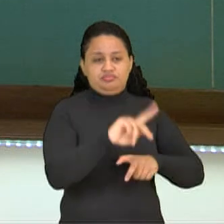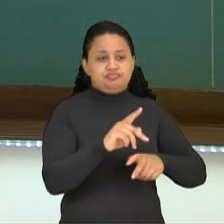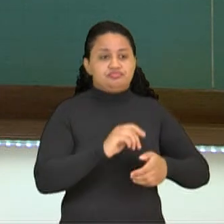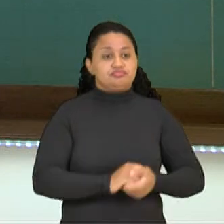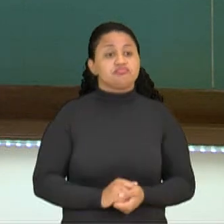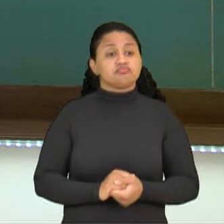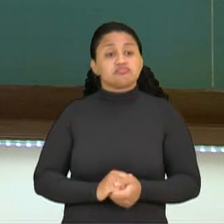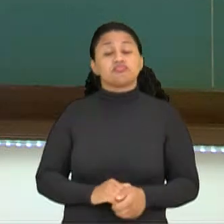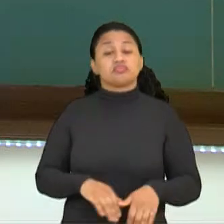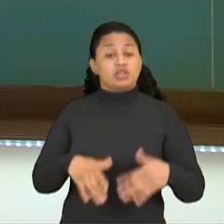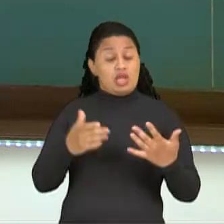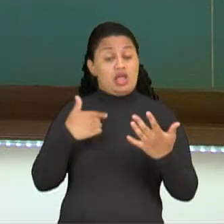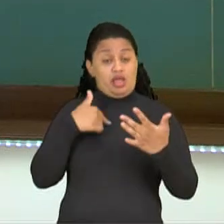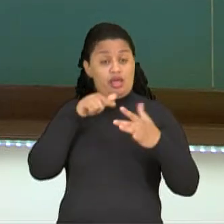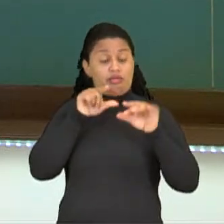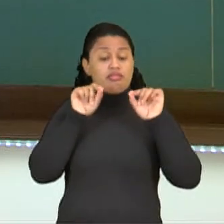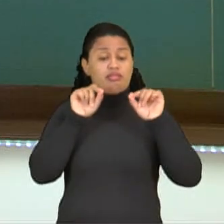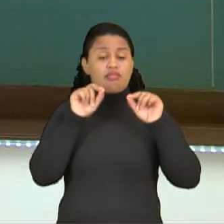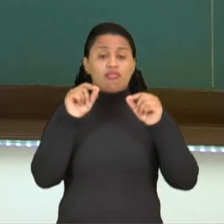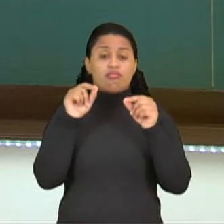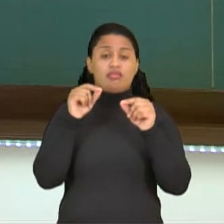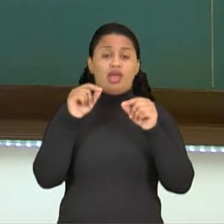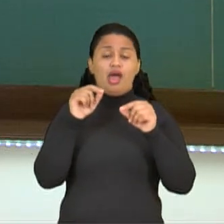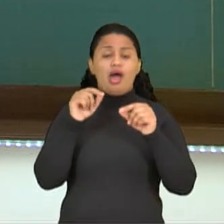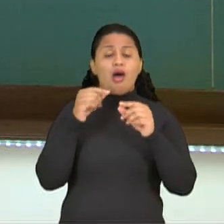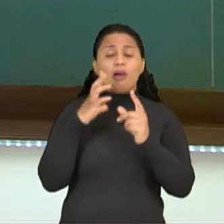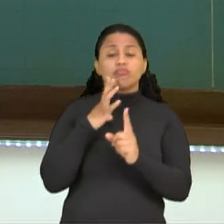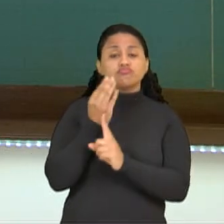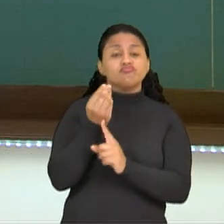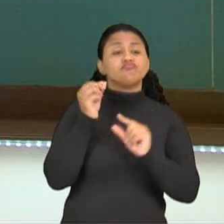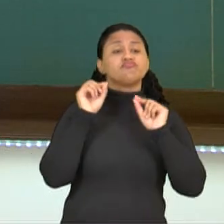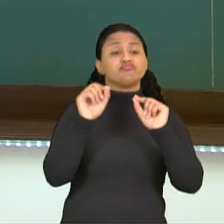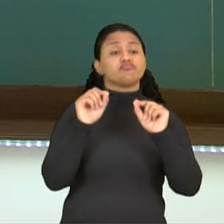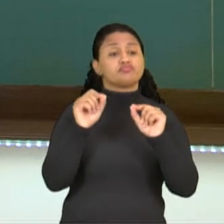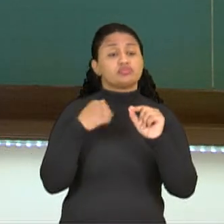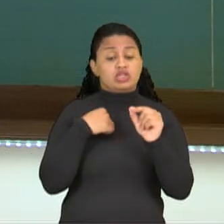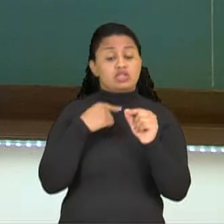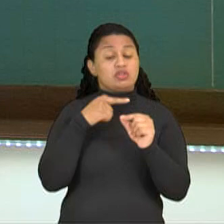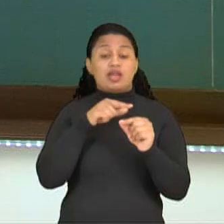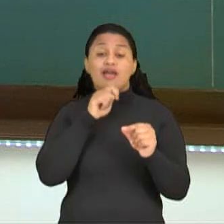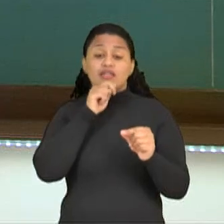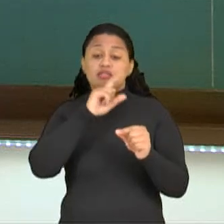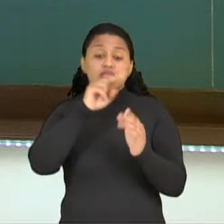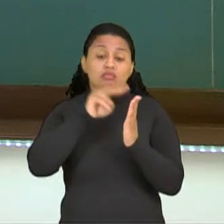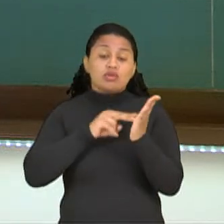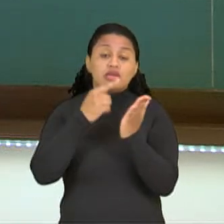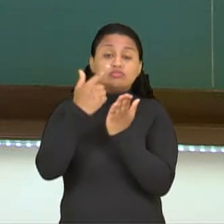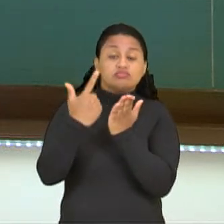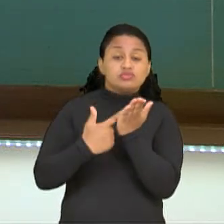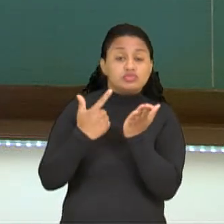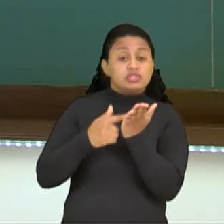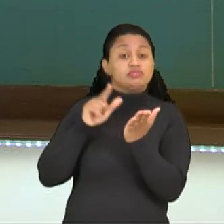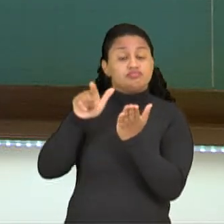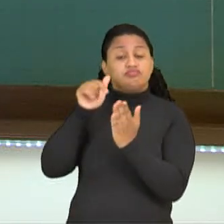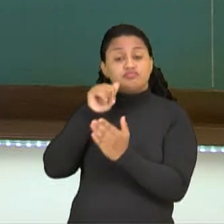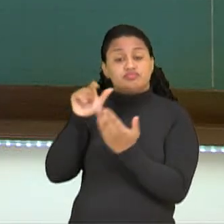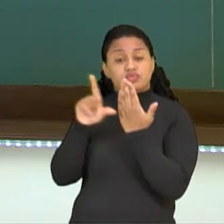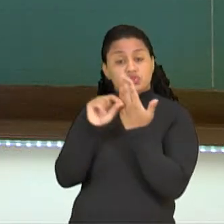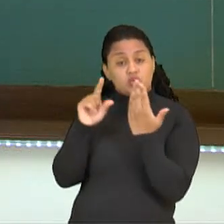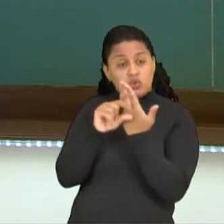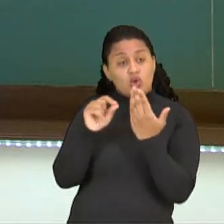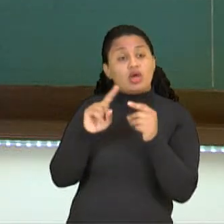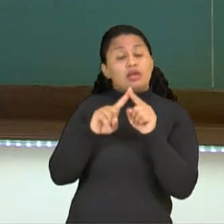certeza que mesmo que vocês não tenham lido originalmente o texto da Mary Shelley, já reconheceram esse